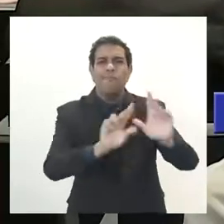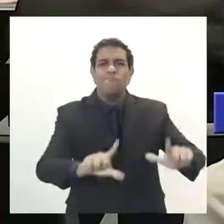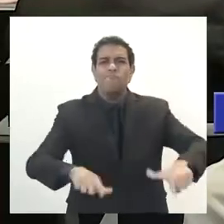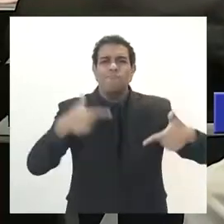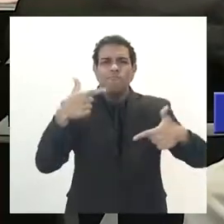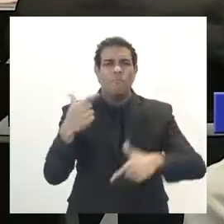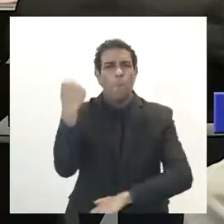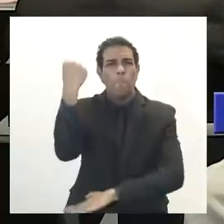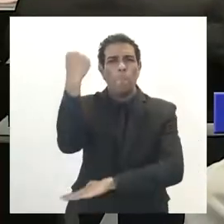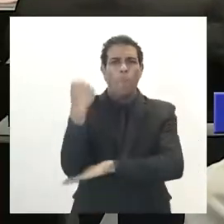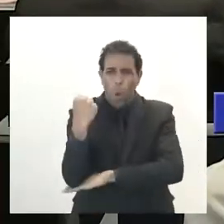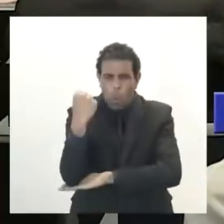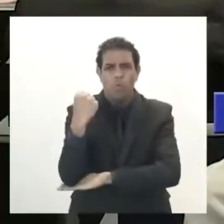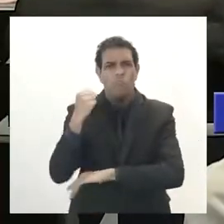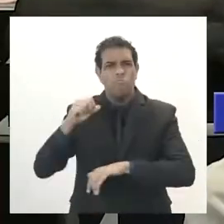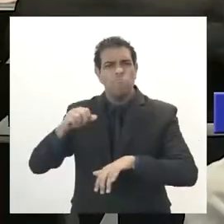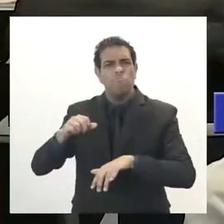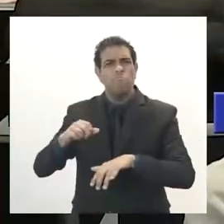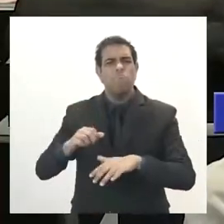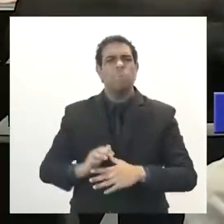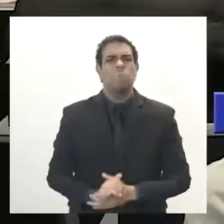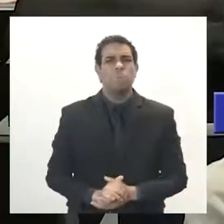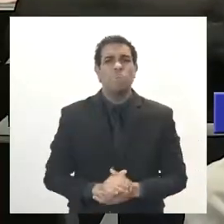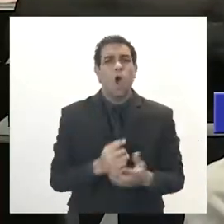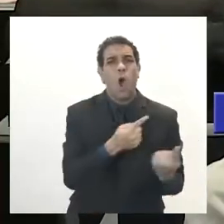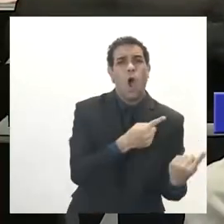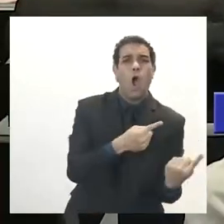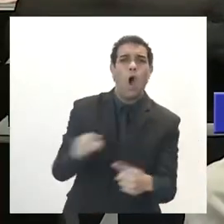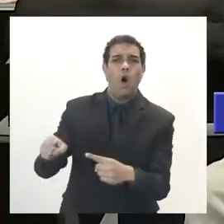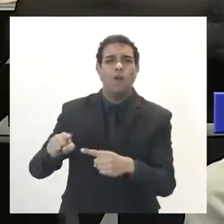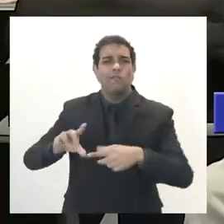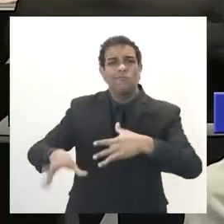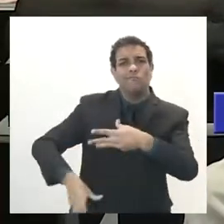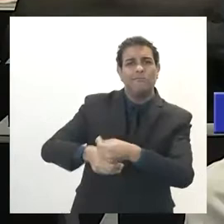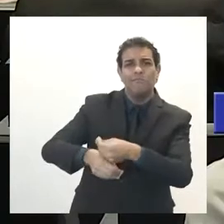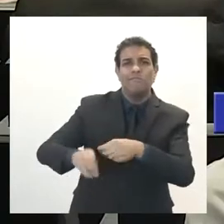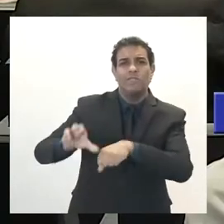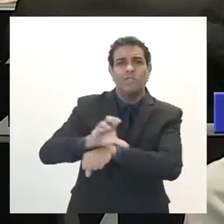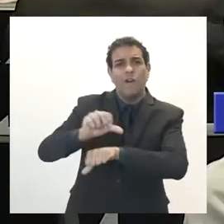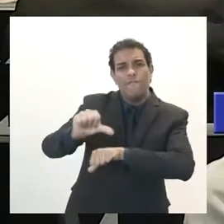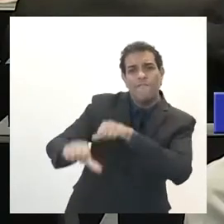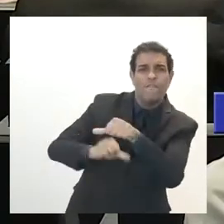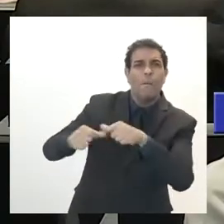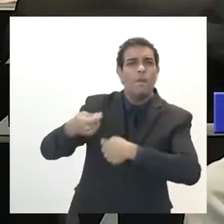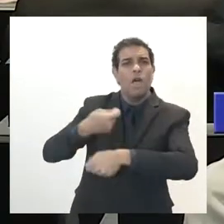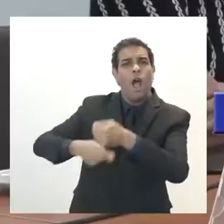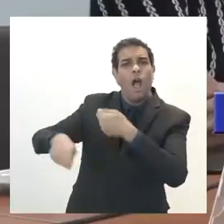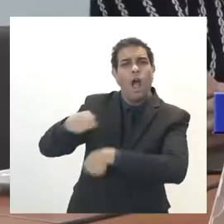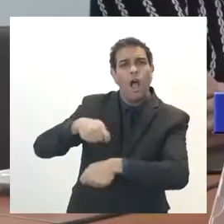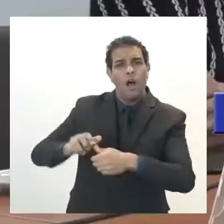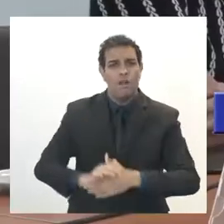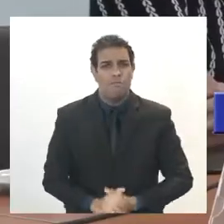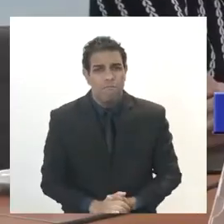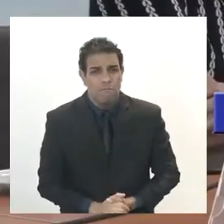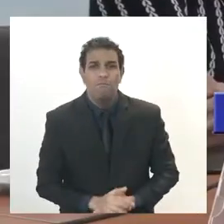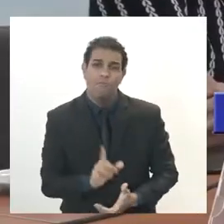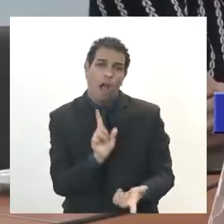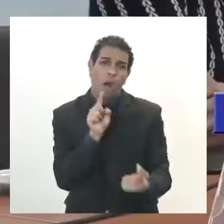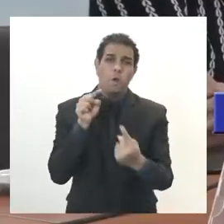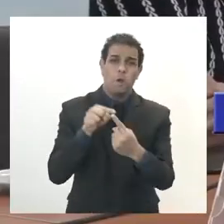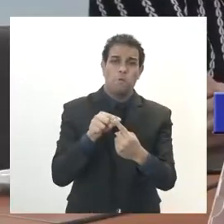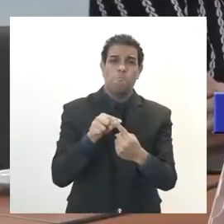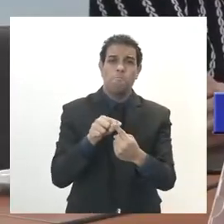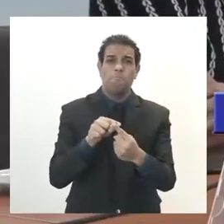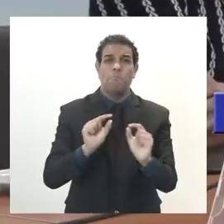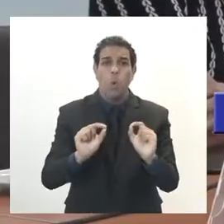resistência e a emenda constitucional a reforma administrativa Oi e eu abri óleo